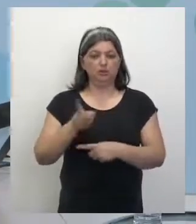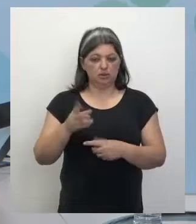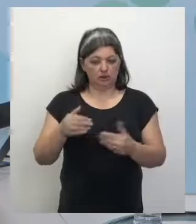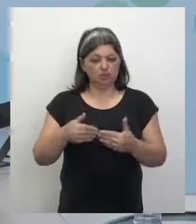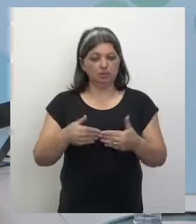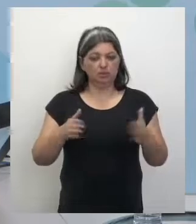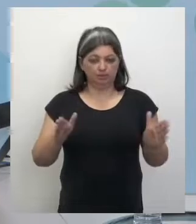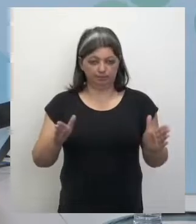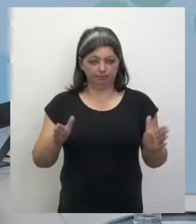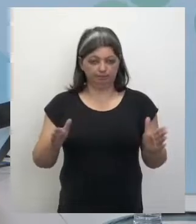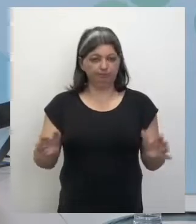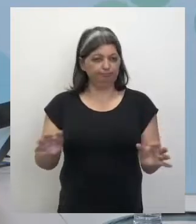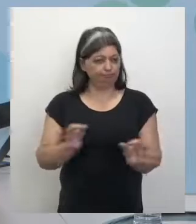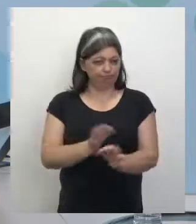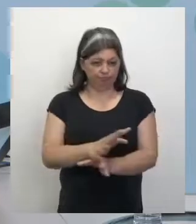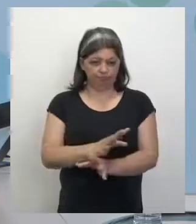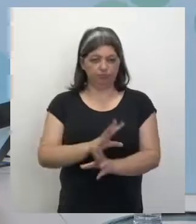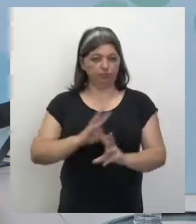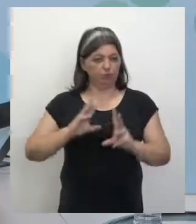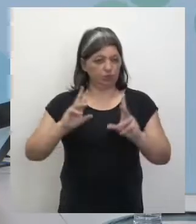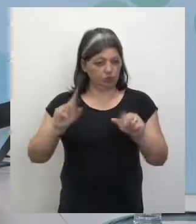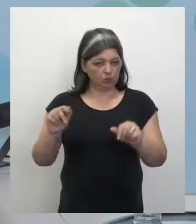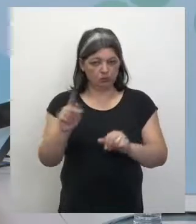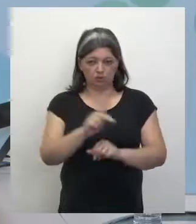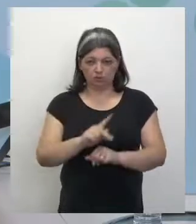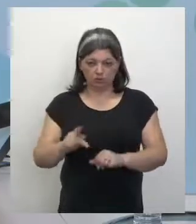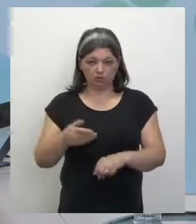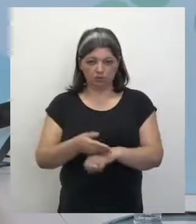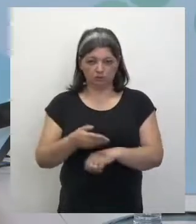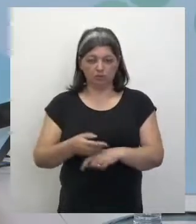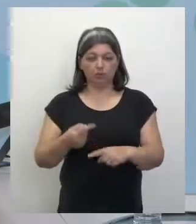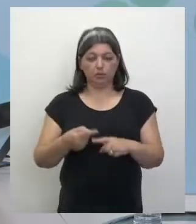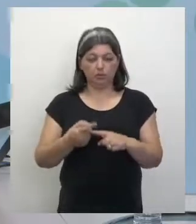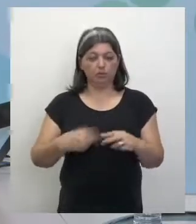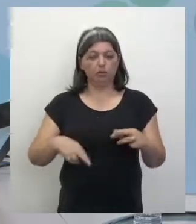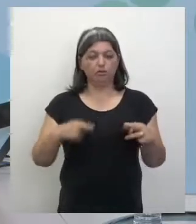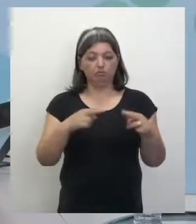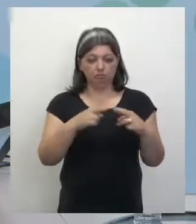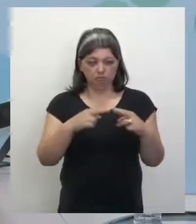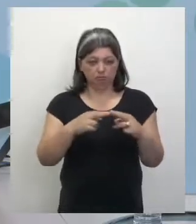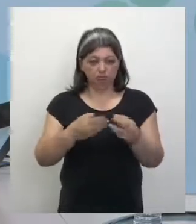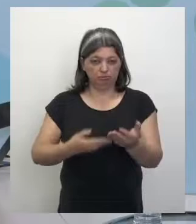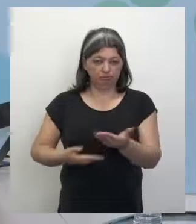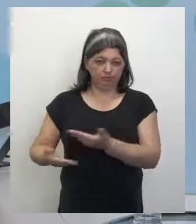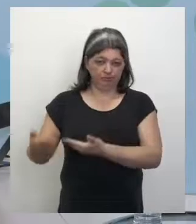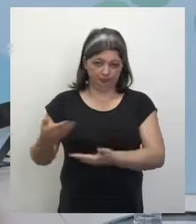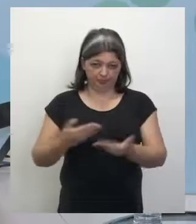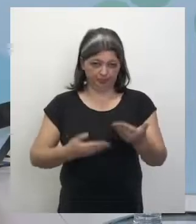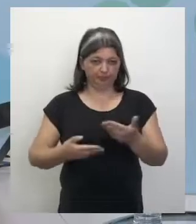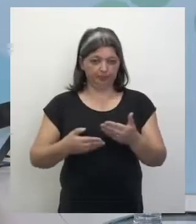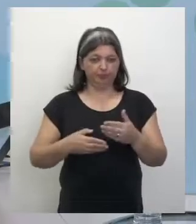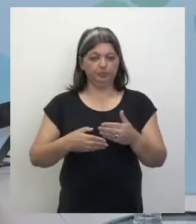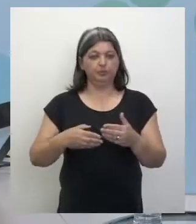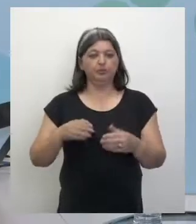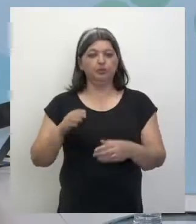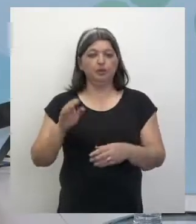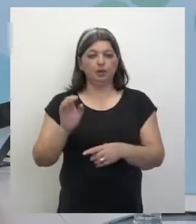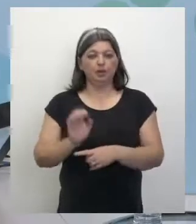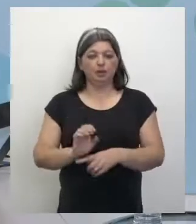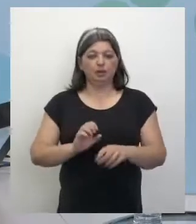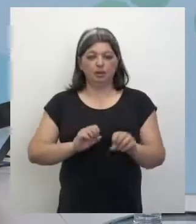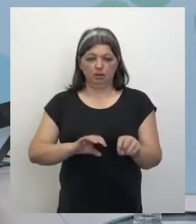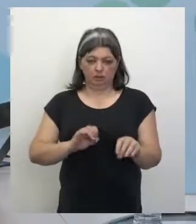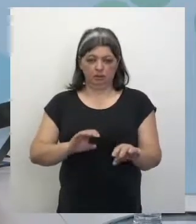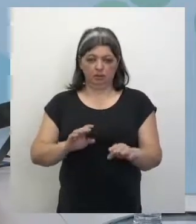abertas, né, para todos, afinal de contas nós somos uma extensão da rede estadual de educação, então a gente tem aqui